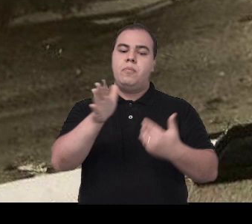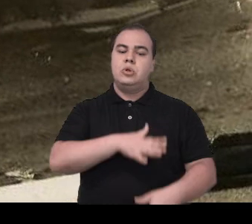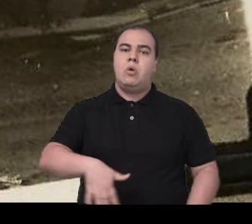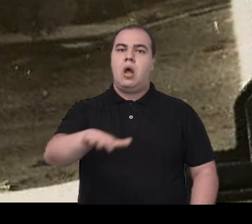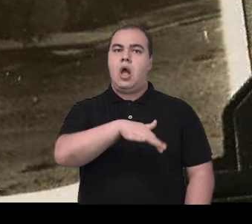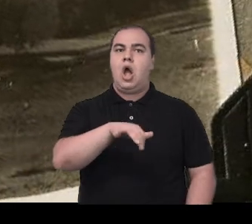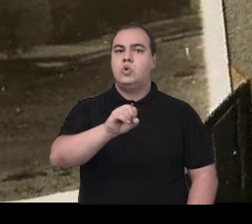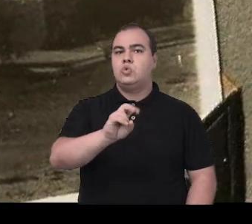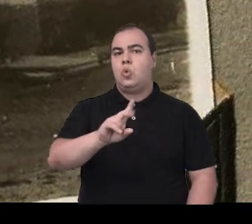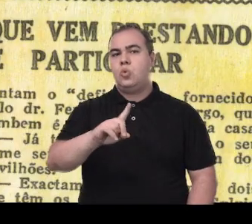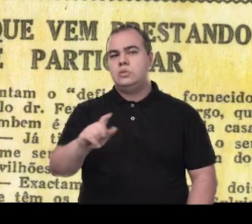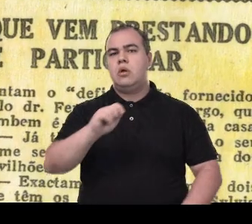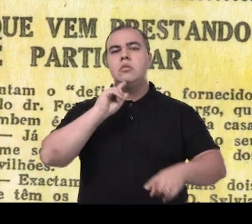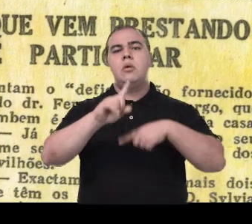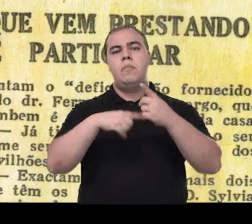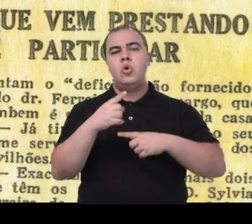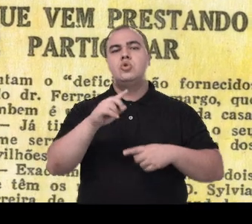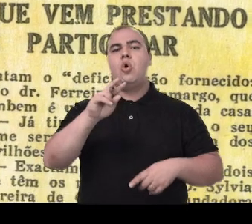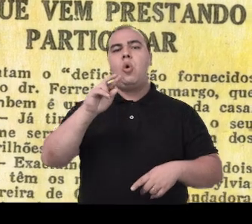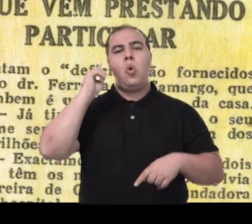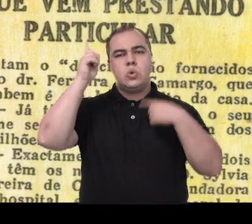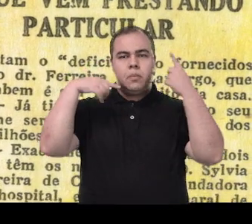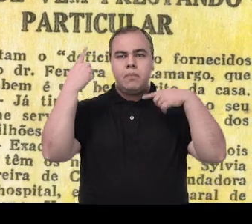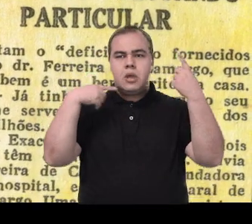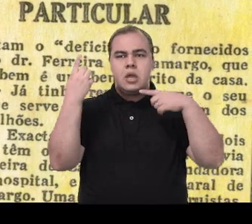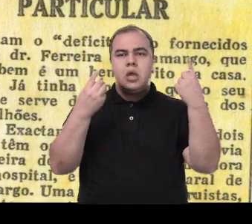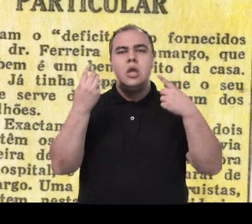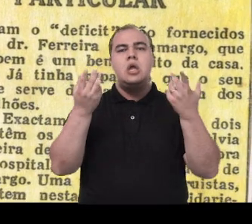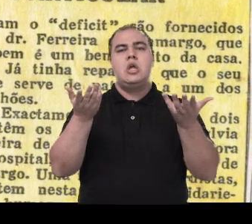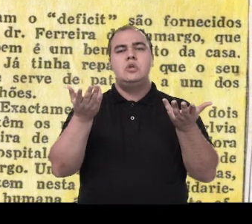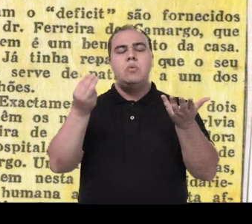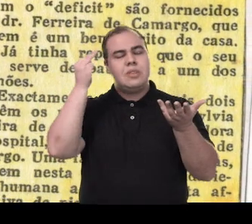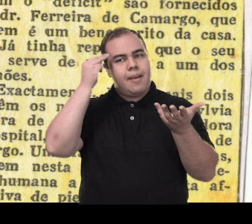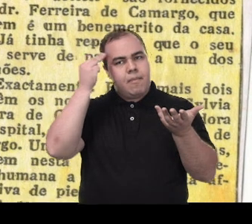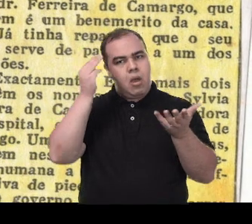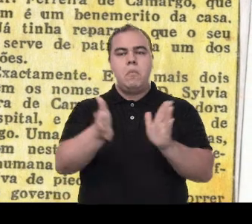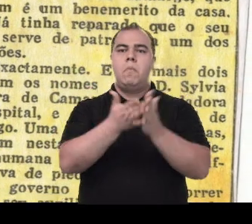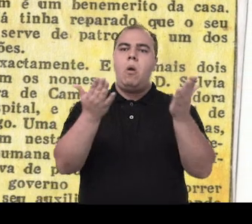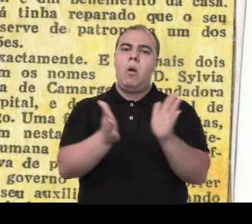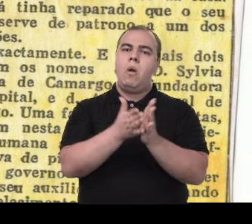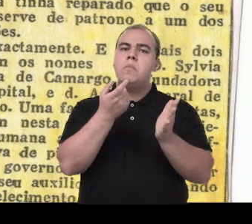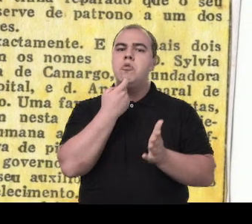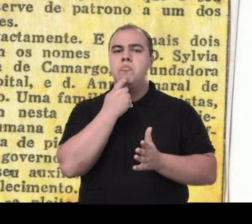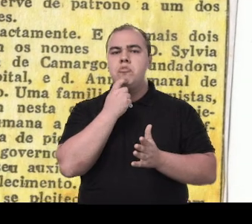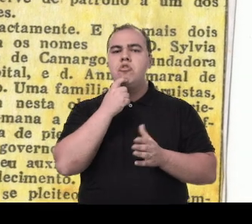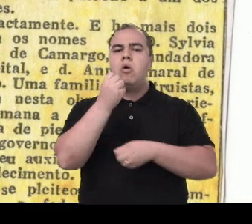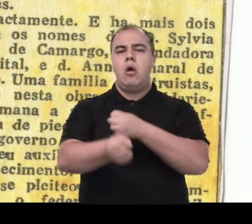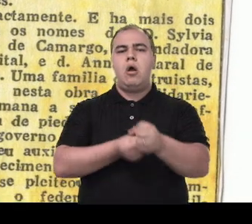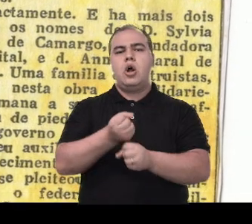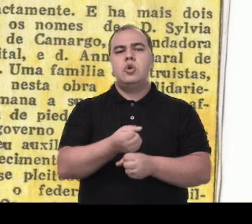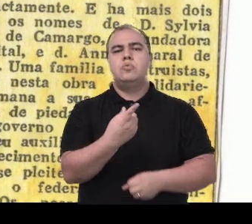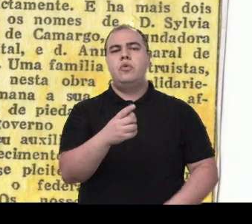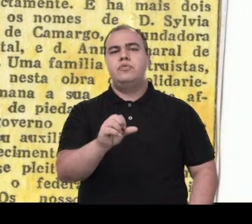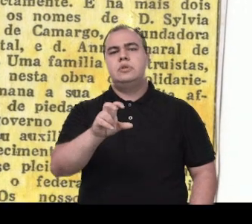do Arraial de Souzas. E depois virou Hospício dos Dementes e Pobres de Campinas. Nos anos